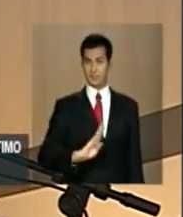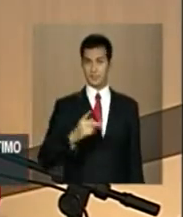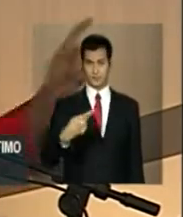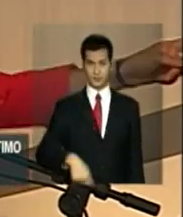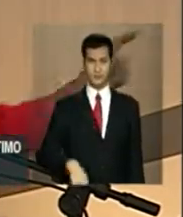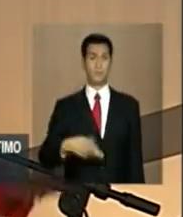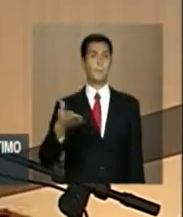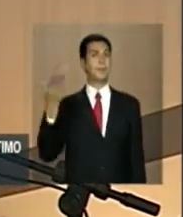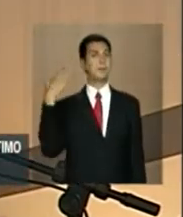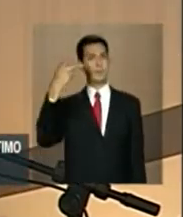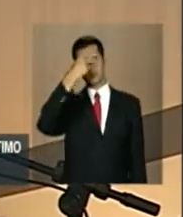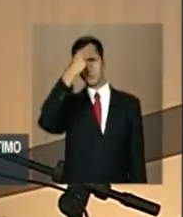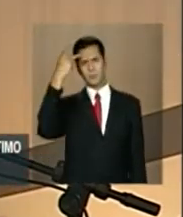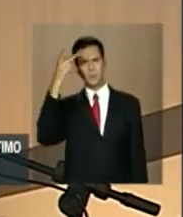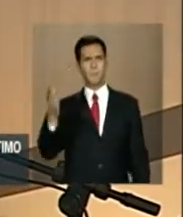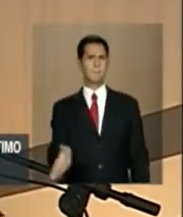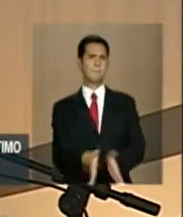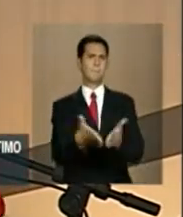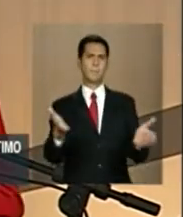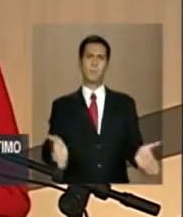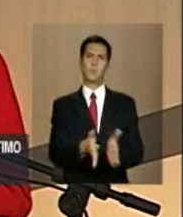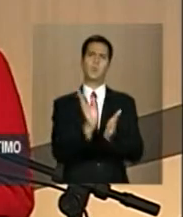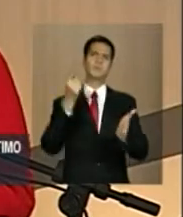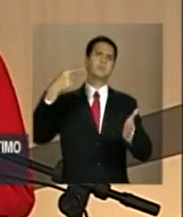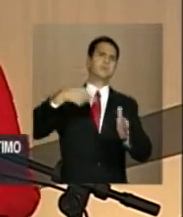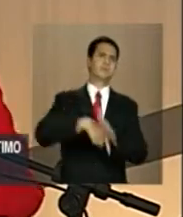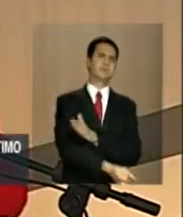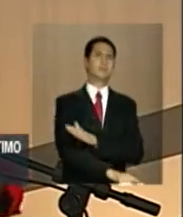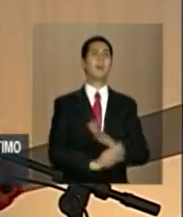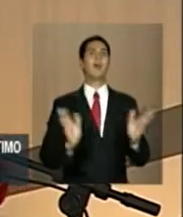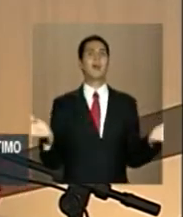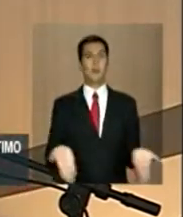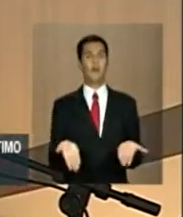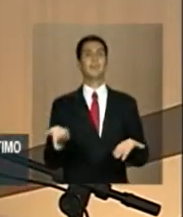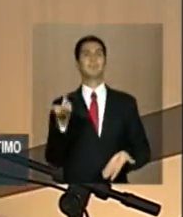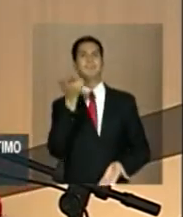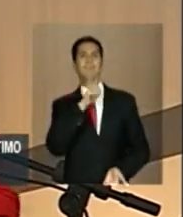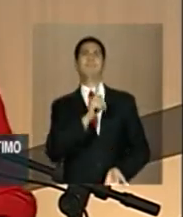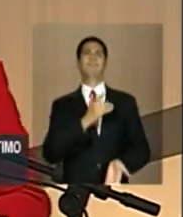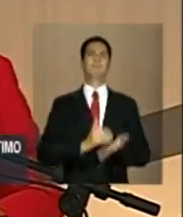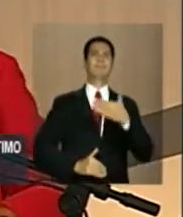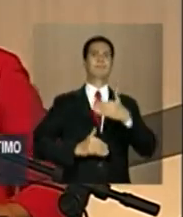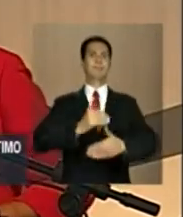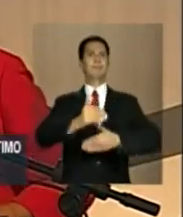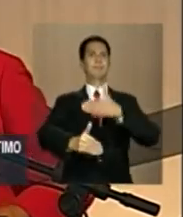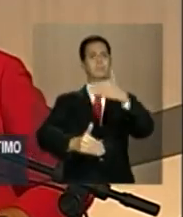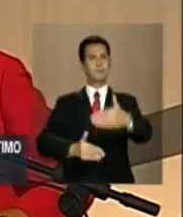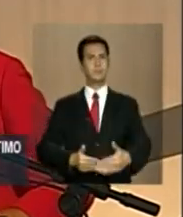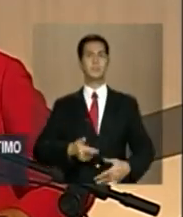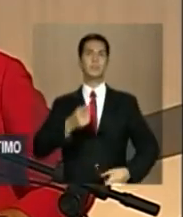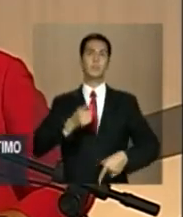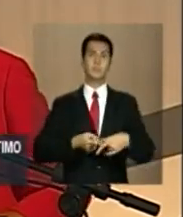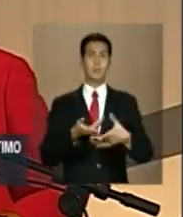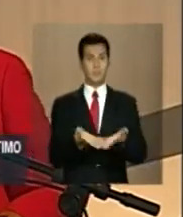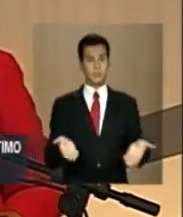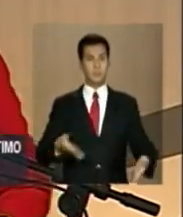antes viviam na miséria. E com a consciência de que esse processo